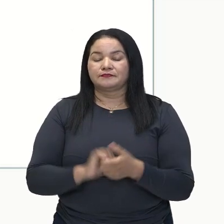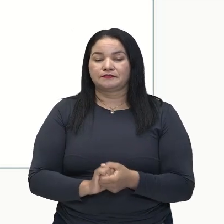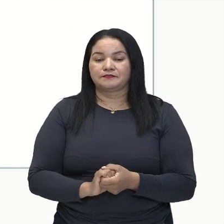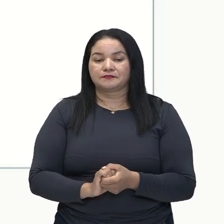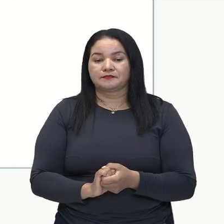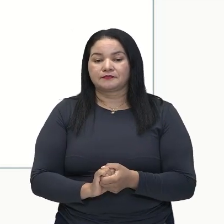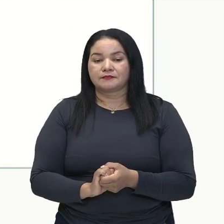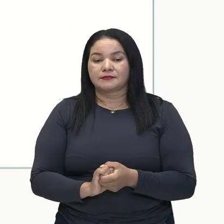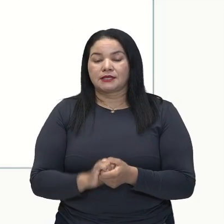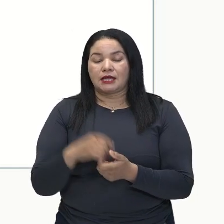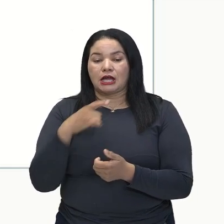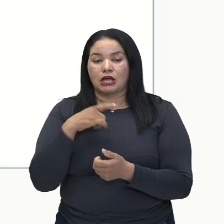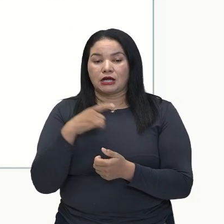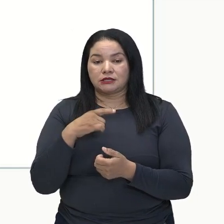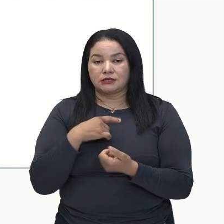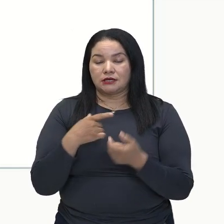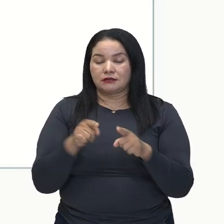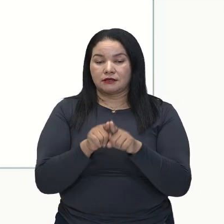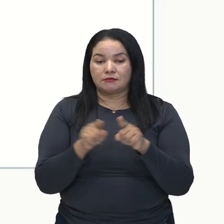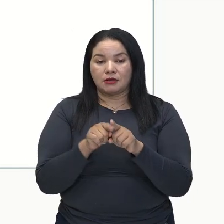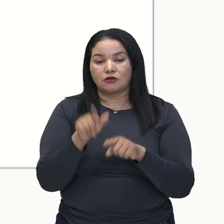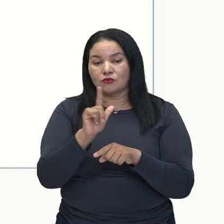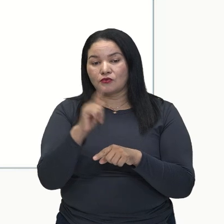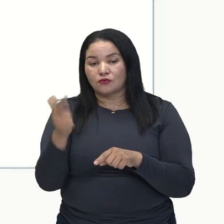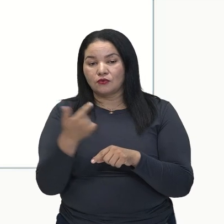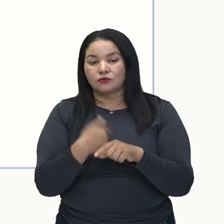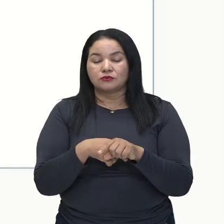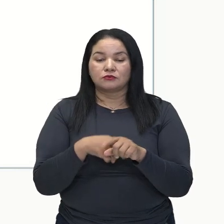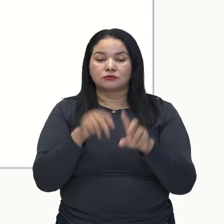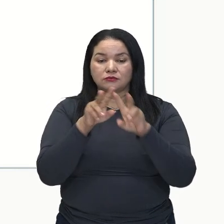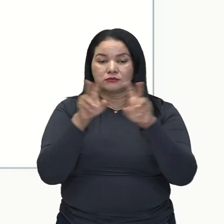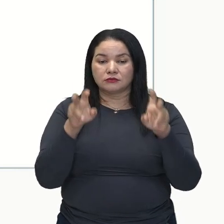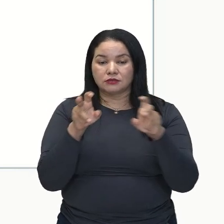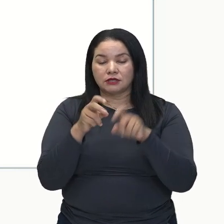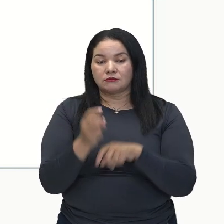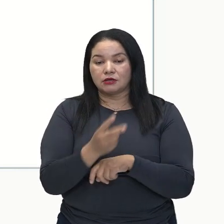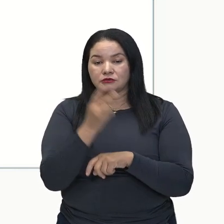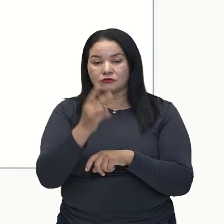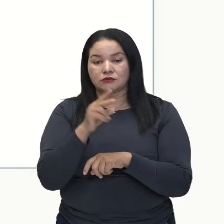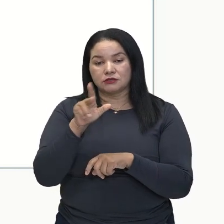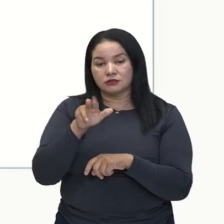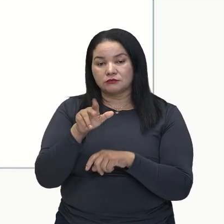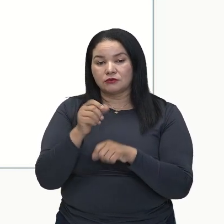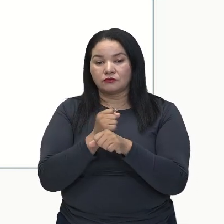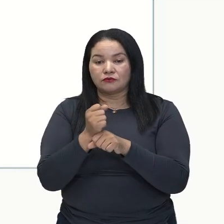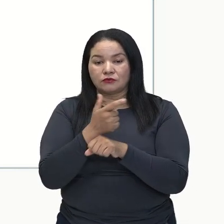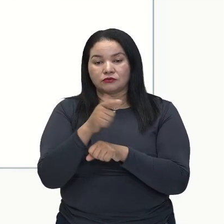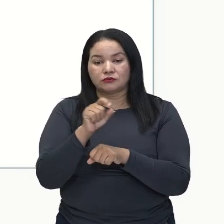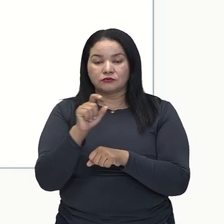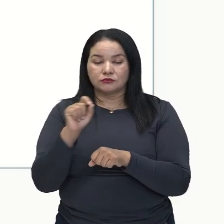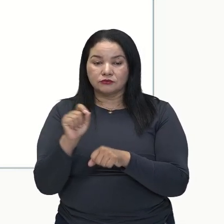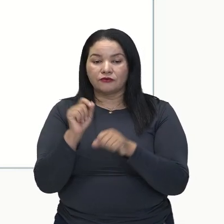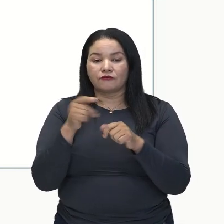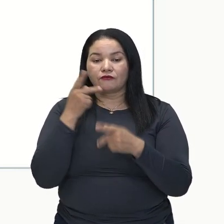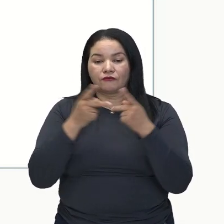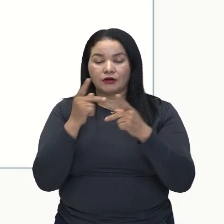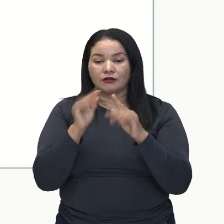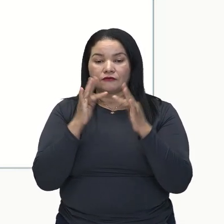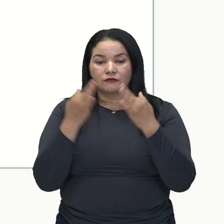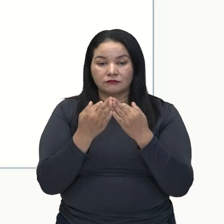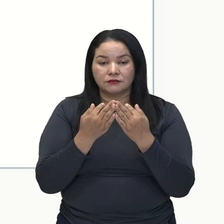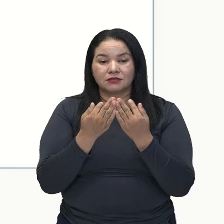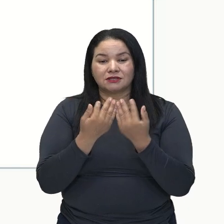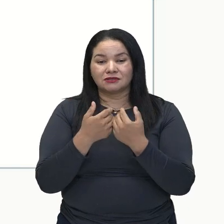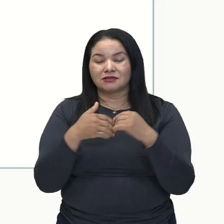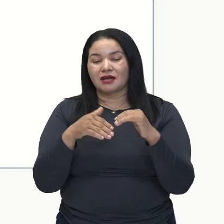estão presentes em Dois Irmãos, de 2000, e em ambos, assim como no relato, a fratura familiar é um retrato da